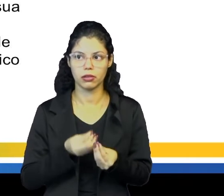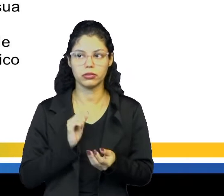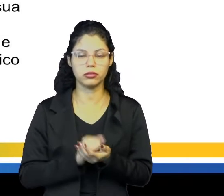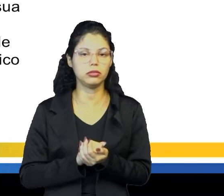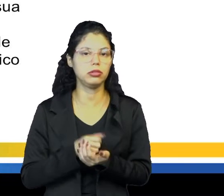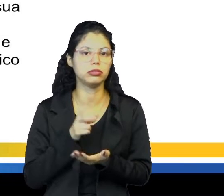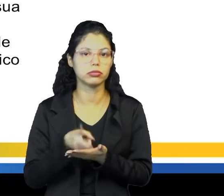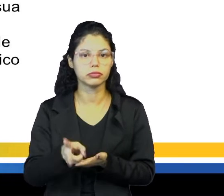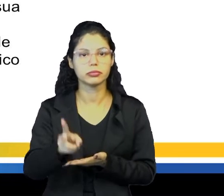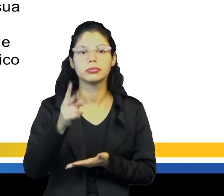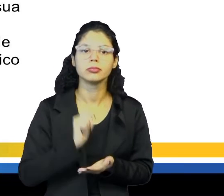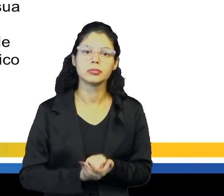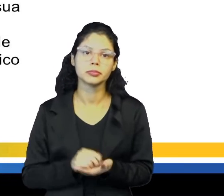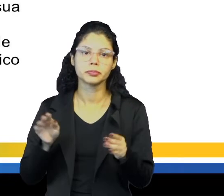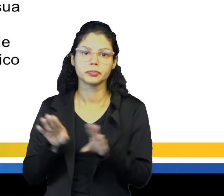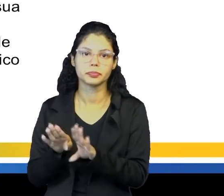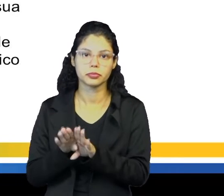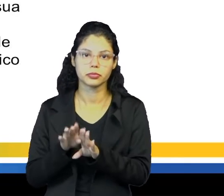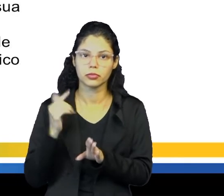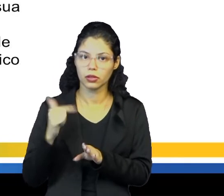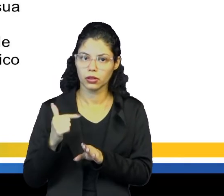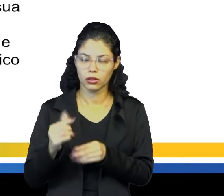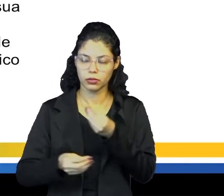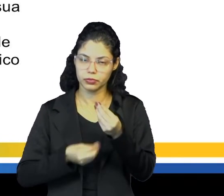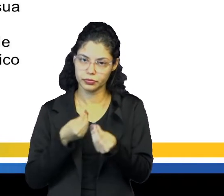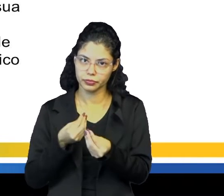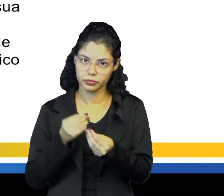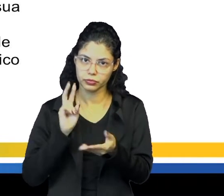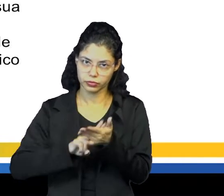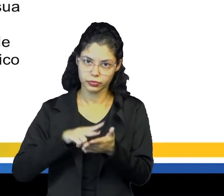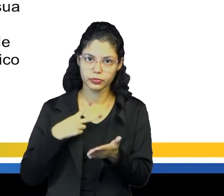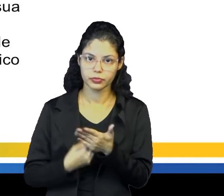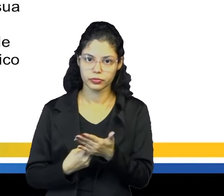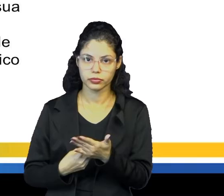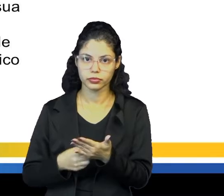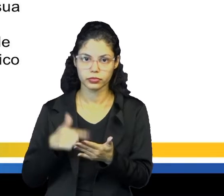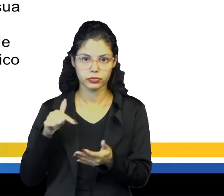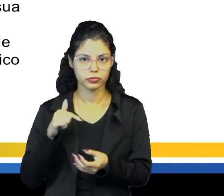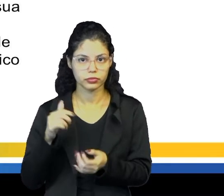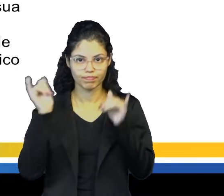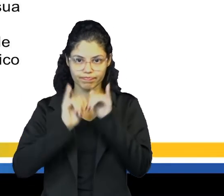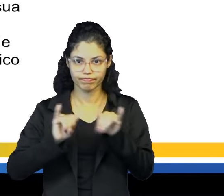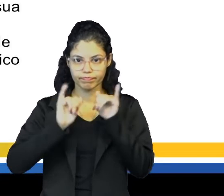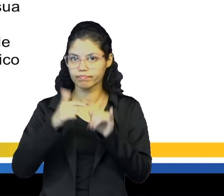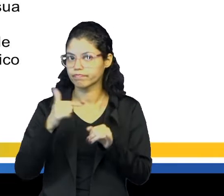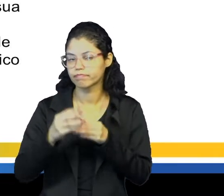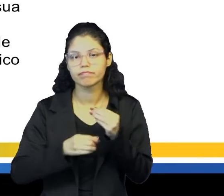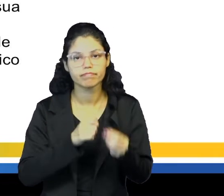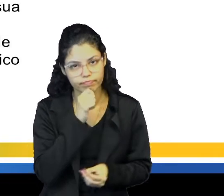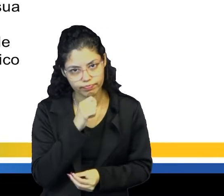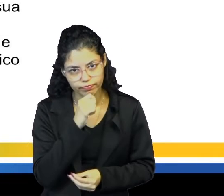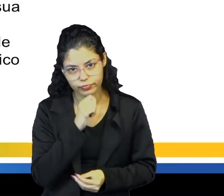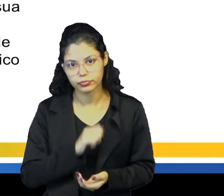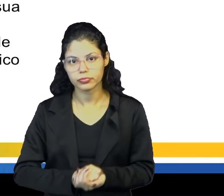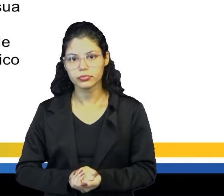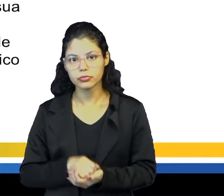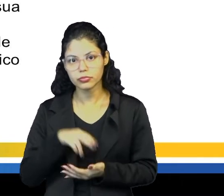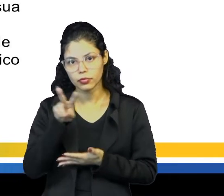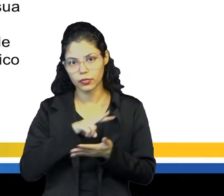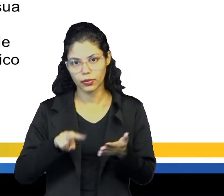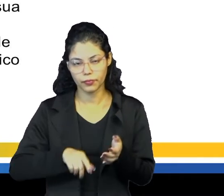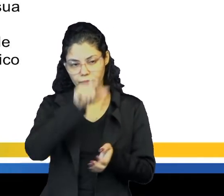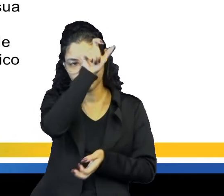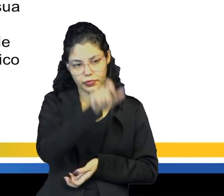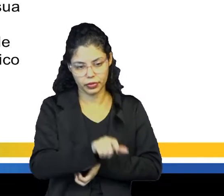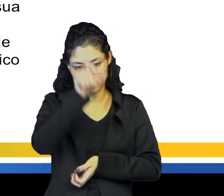ele permanece indecifrável, a gente não tem muita informação deles, né? Ele ainda é lido em